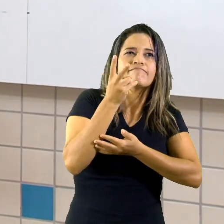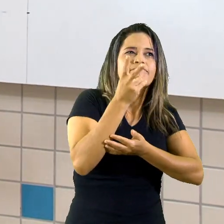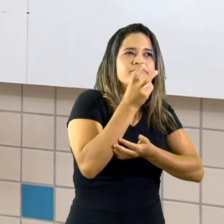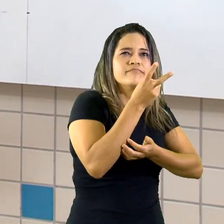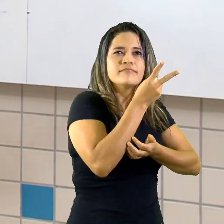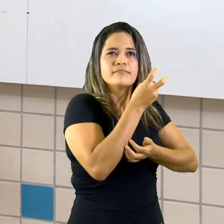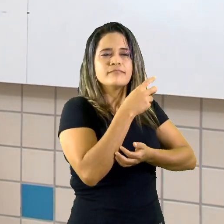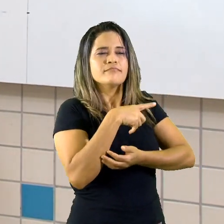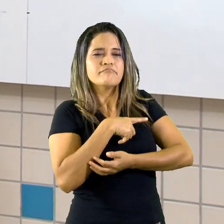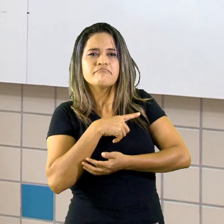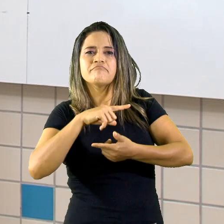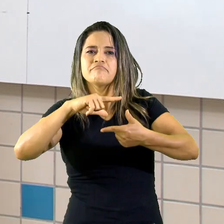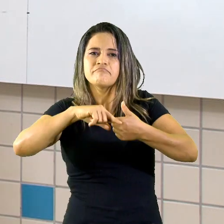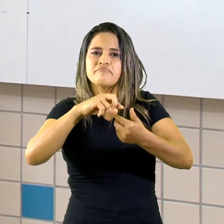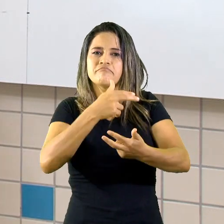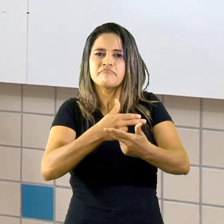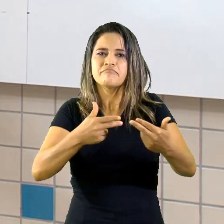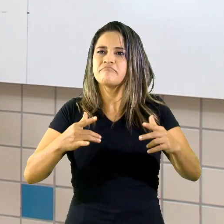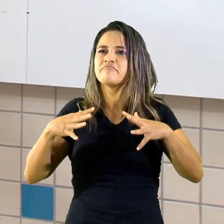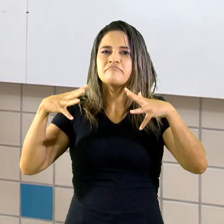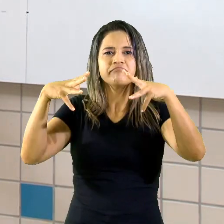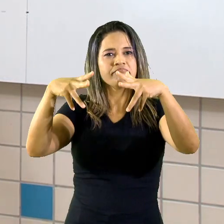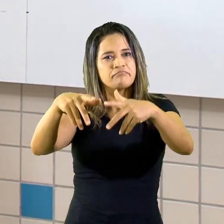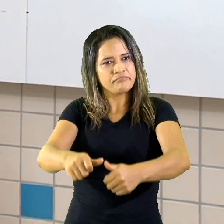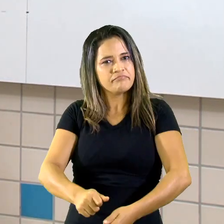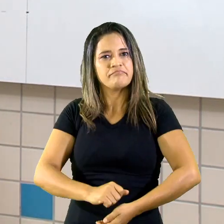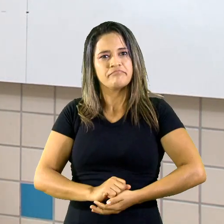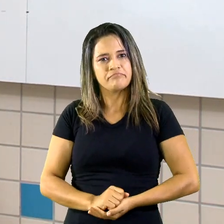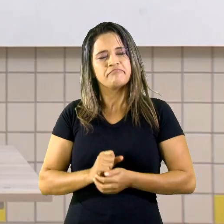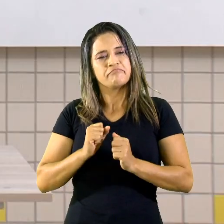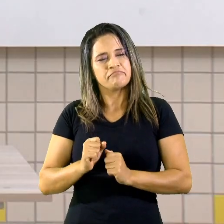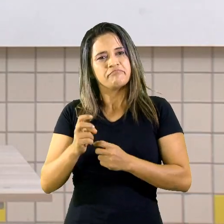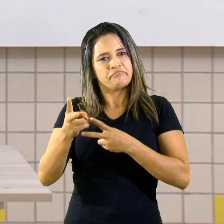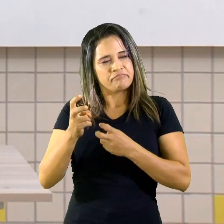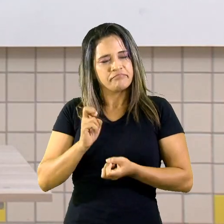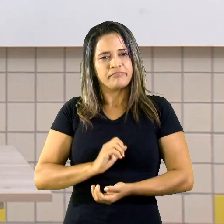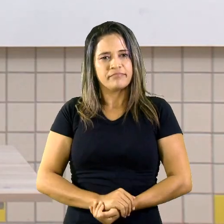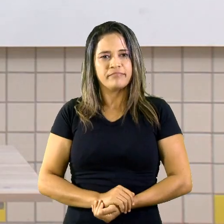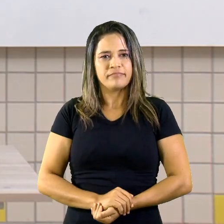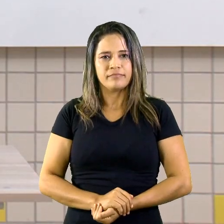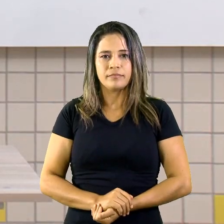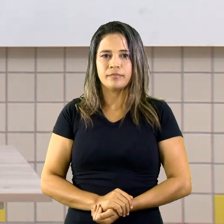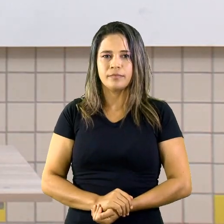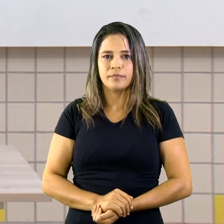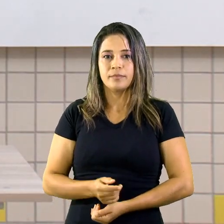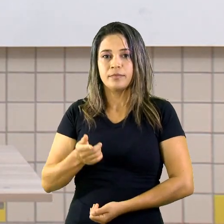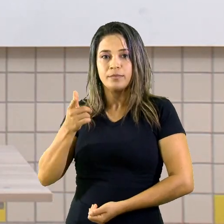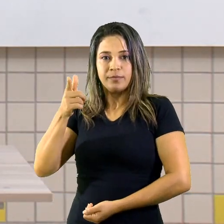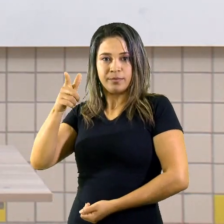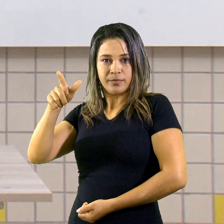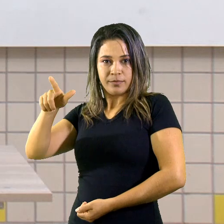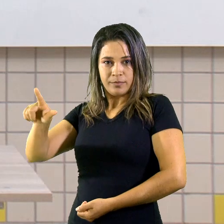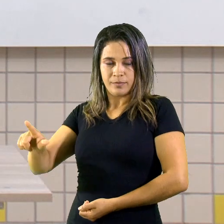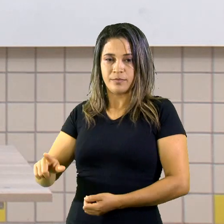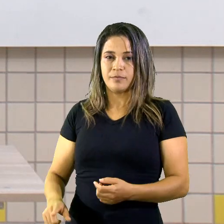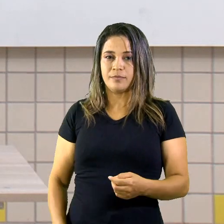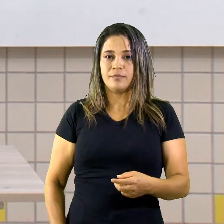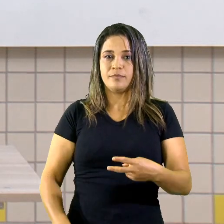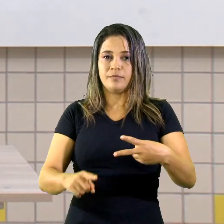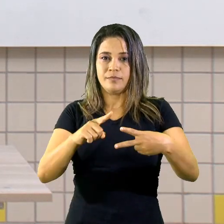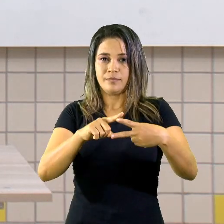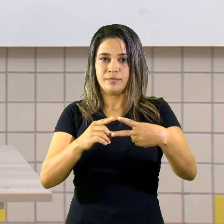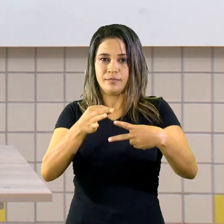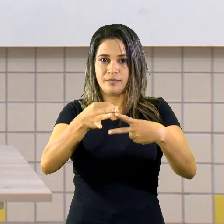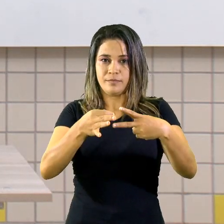existem formas geométricas em tudo, né? A gente pode perceber isso, né? Um outro polígono que a gente falou aqui já são